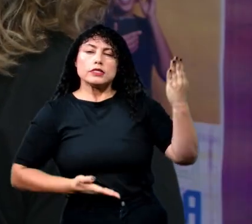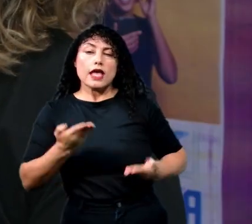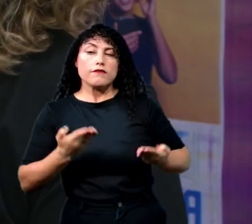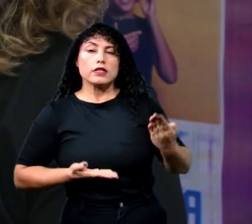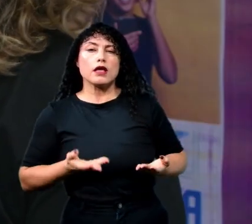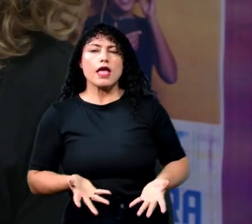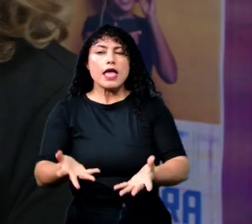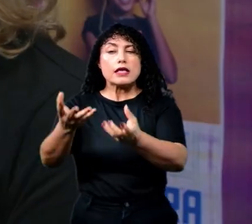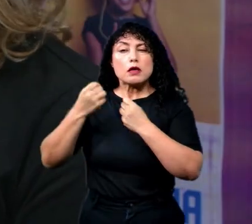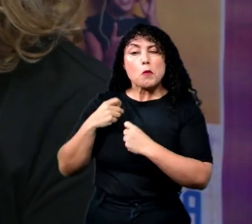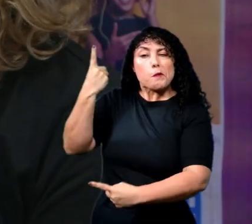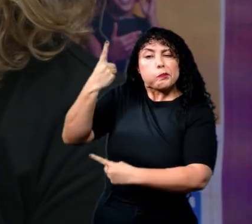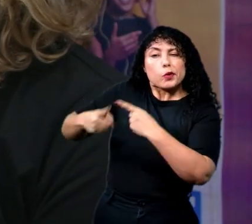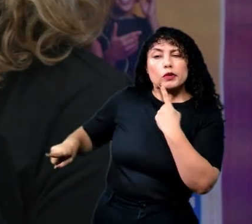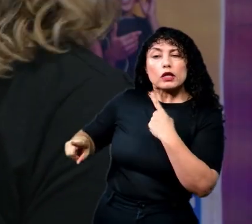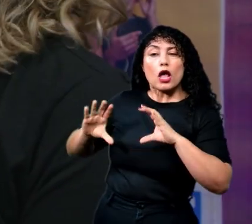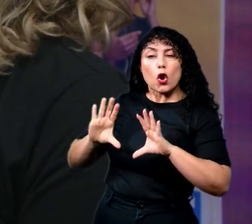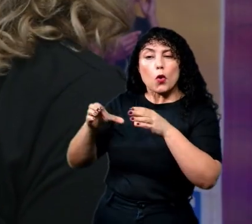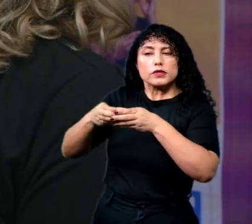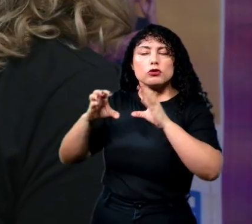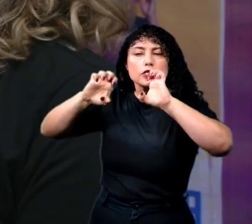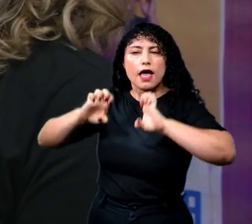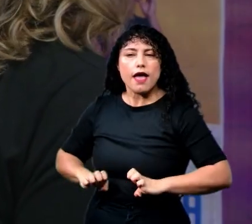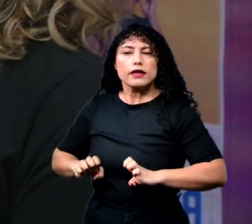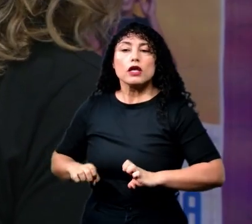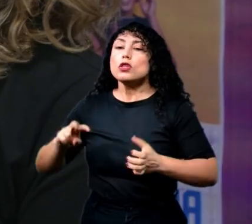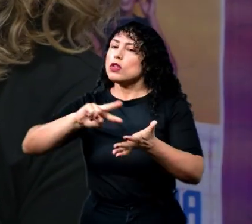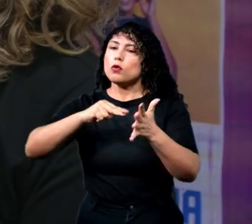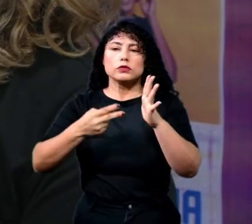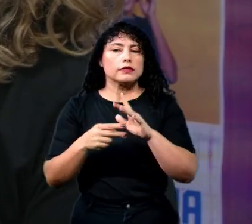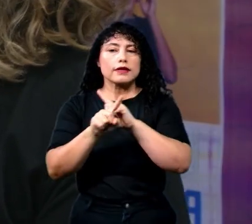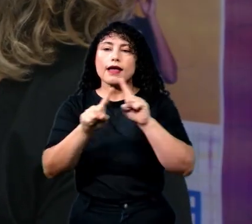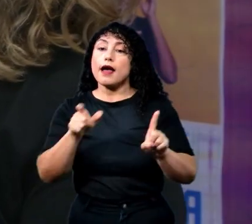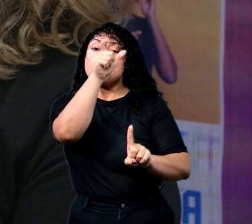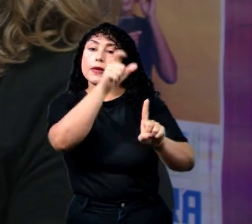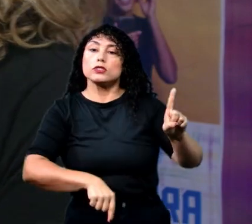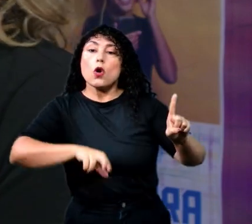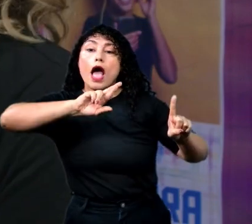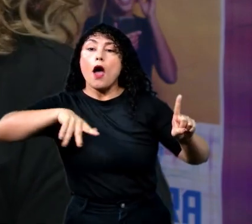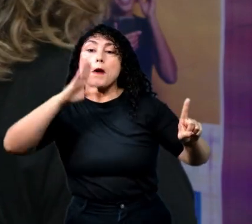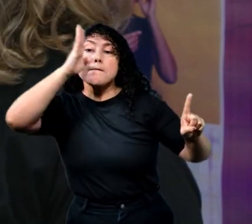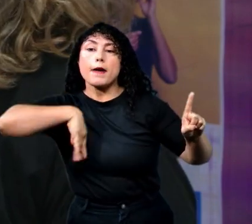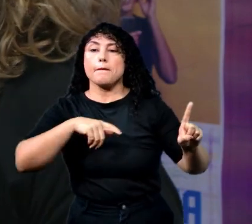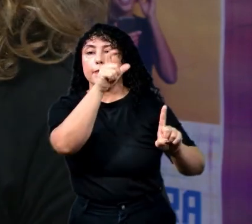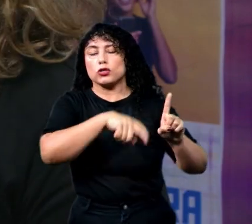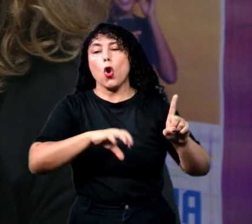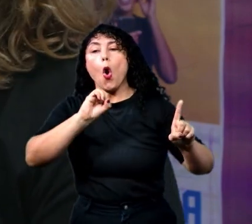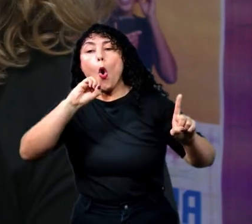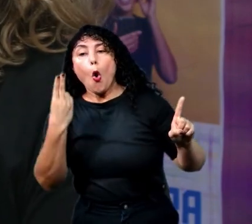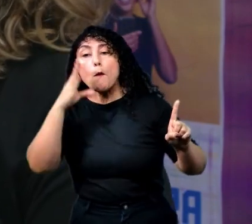recebeu alguma sanção na comissão de ética, não significa que esta pessoa seja uma má pessoa ou um mau